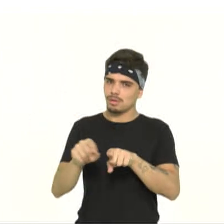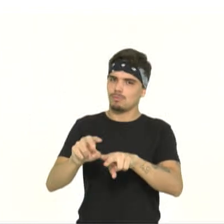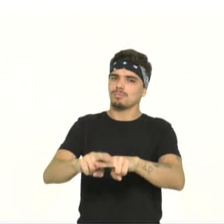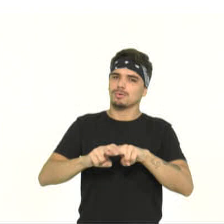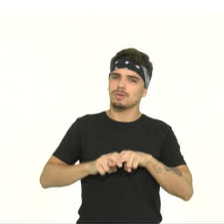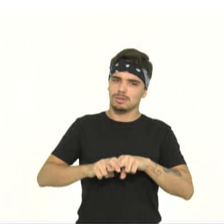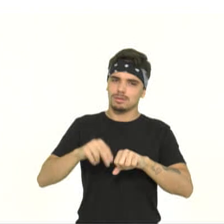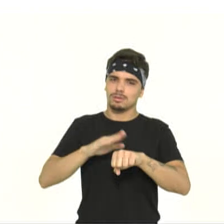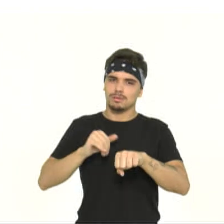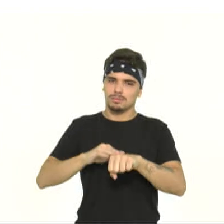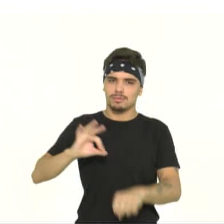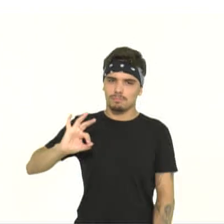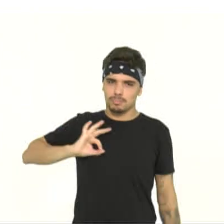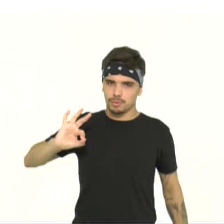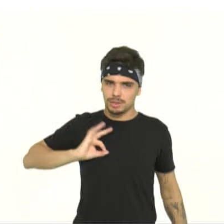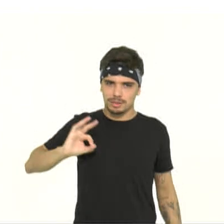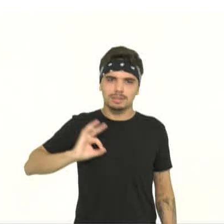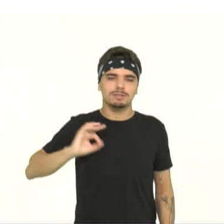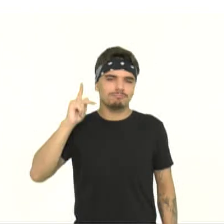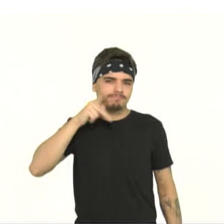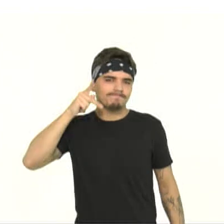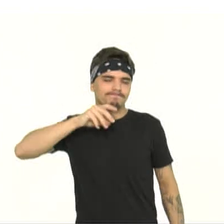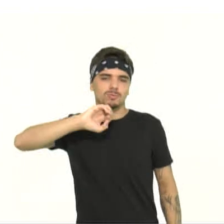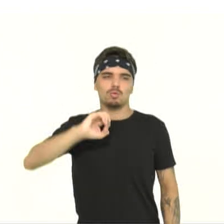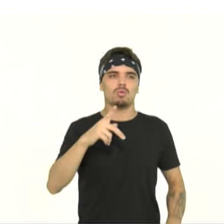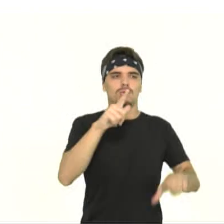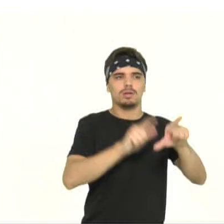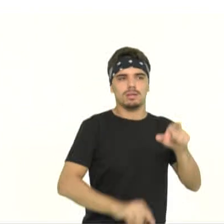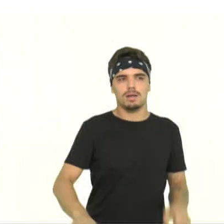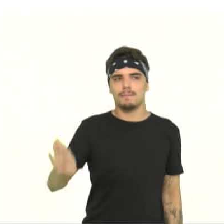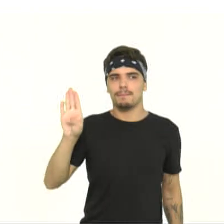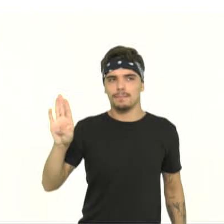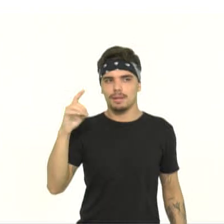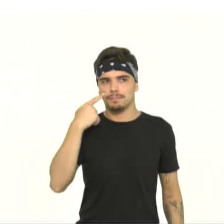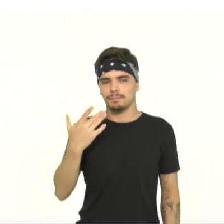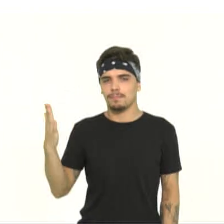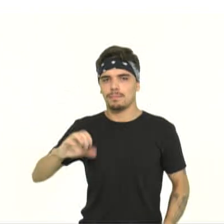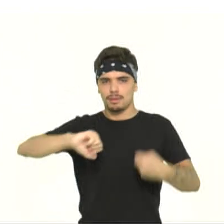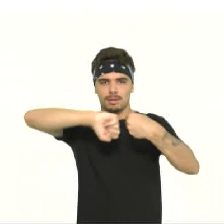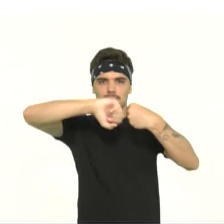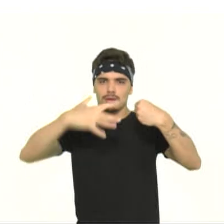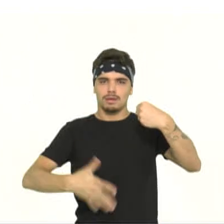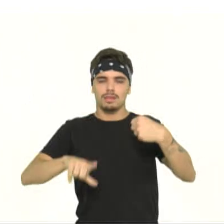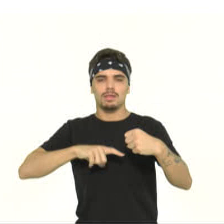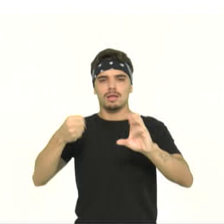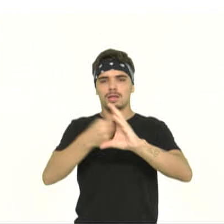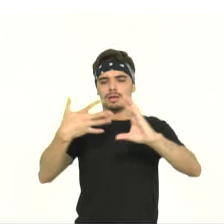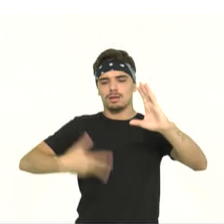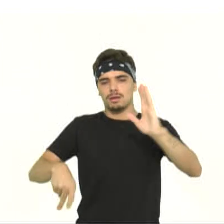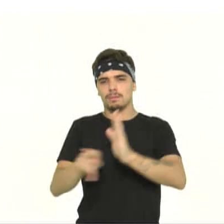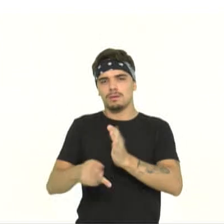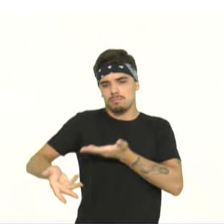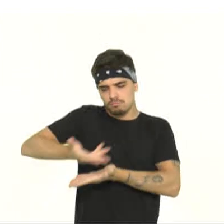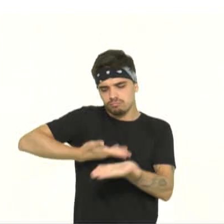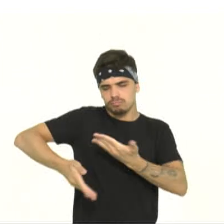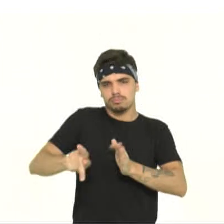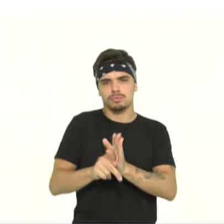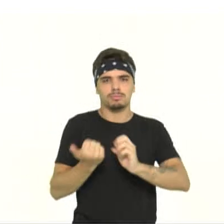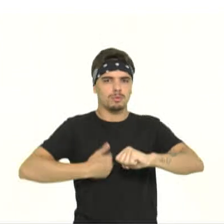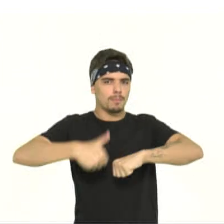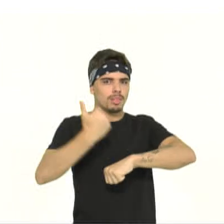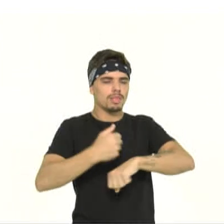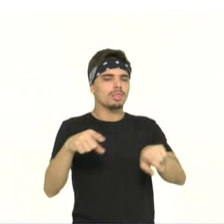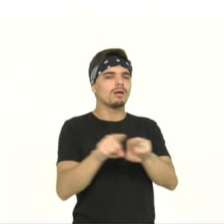da chamada polícia política. Ou, alternativa B, a democracia se caracteriza pela rotatividade do